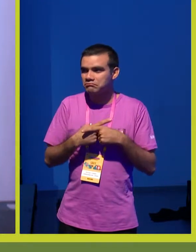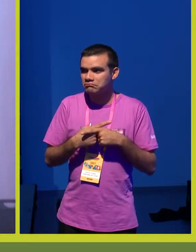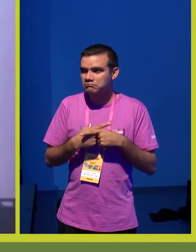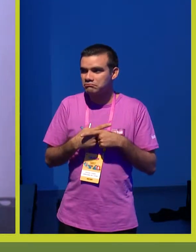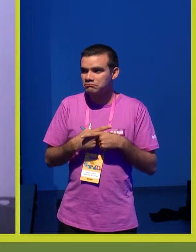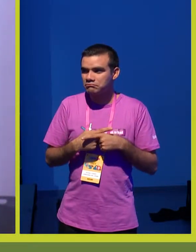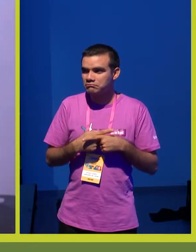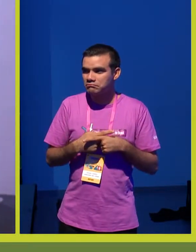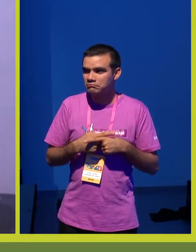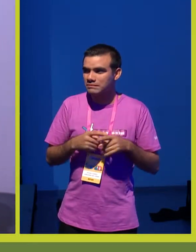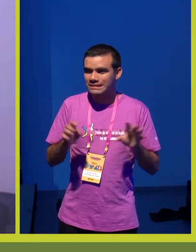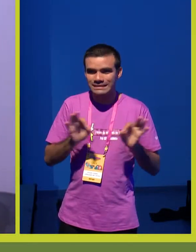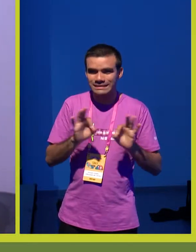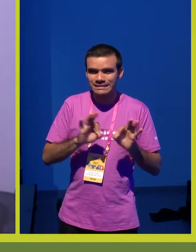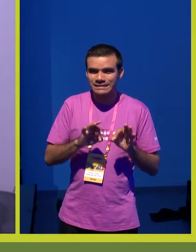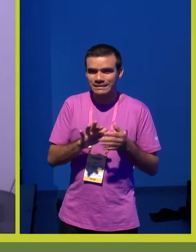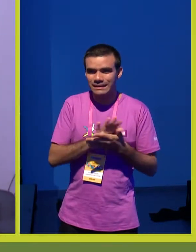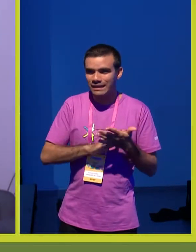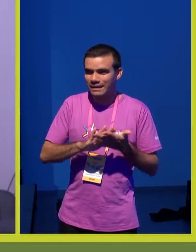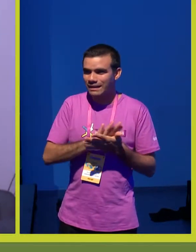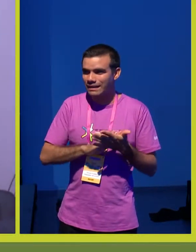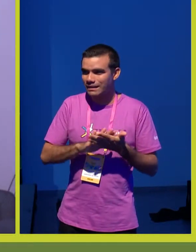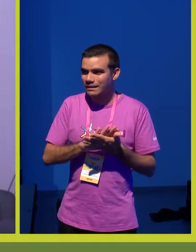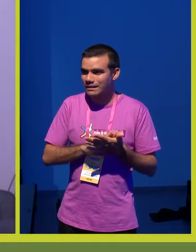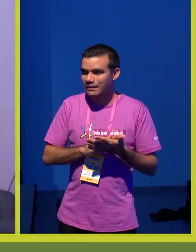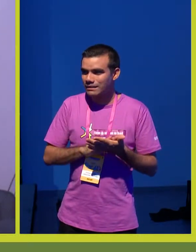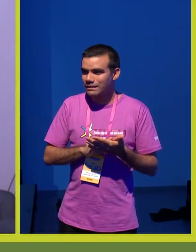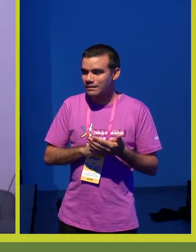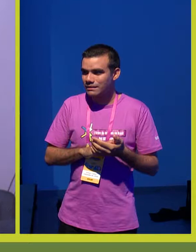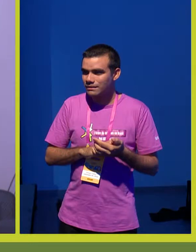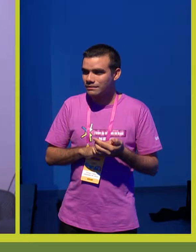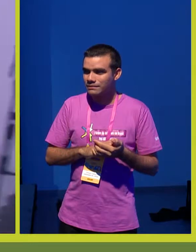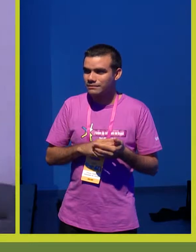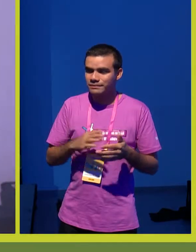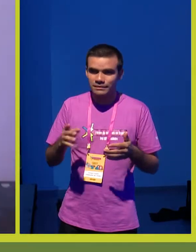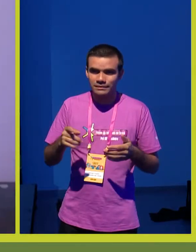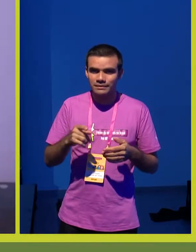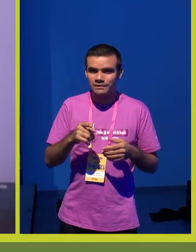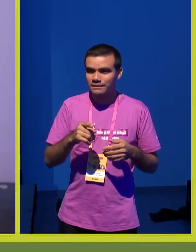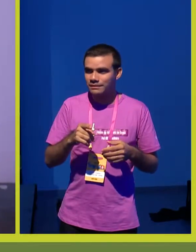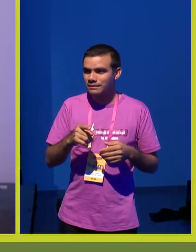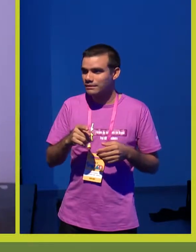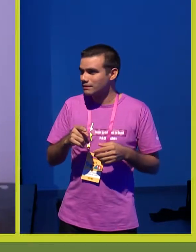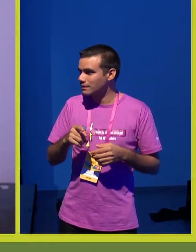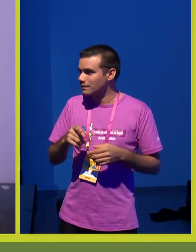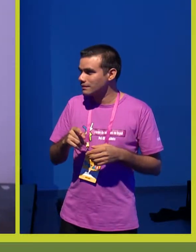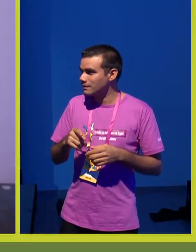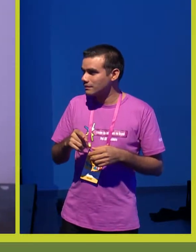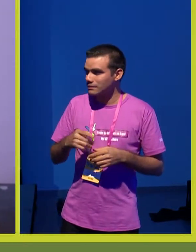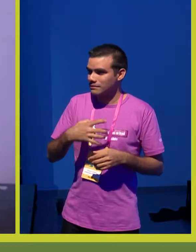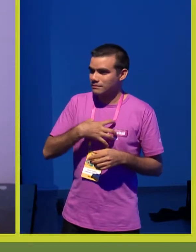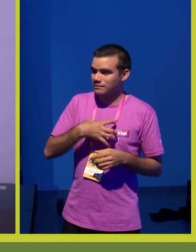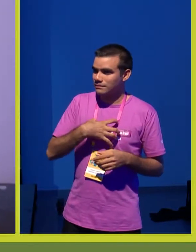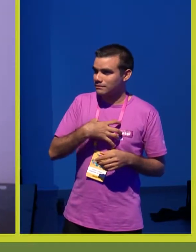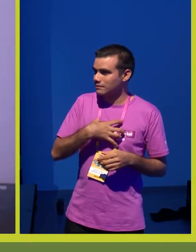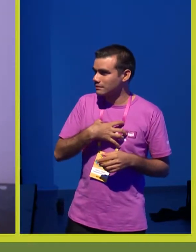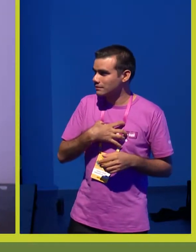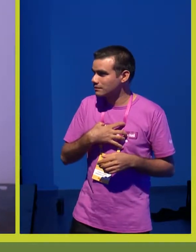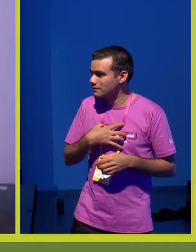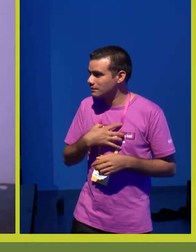nada eletrônico né teve a mão invisível do bom senso mas acho que ela não bateu no ombro dele por meios digitais